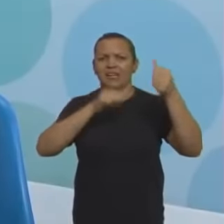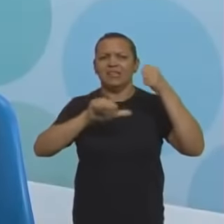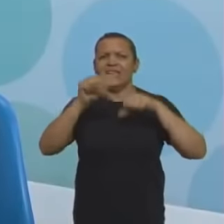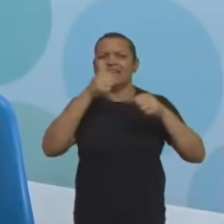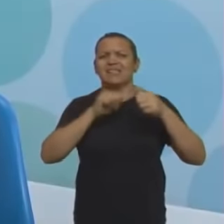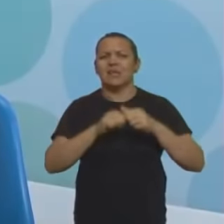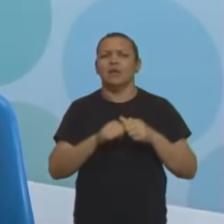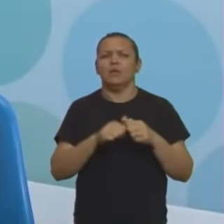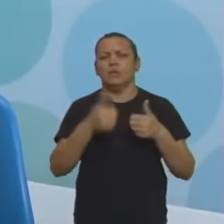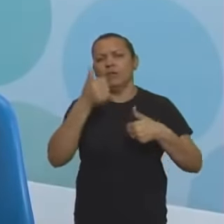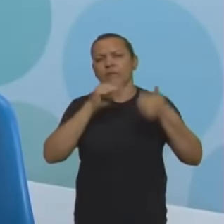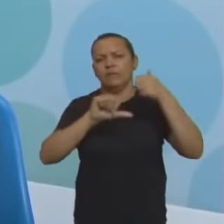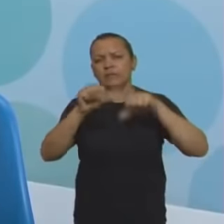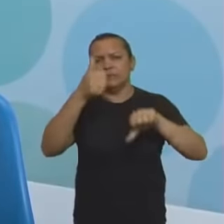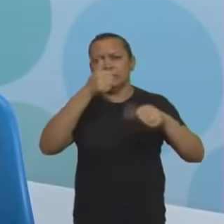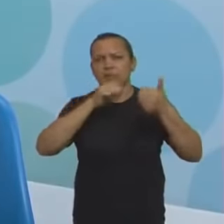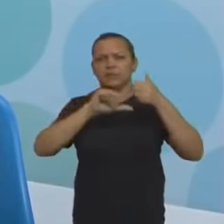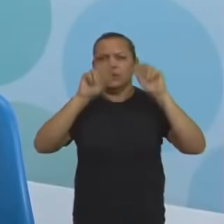exatamente uma avaliação